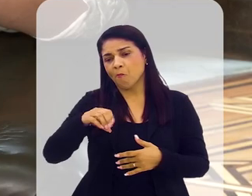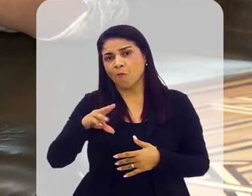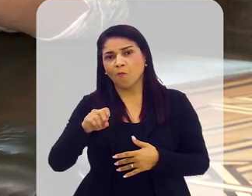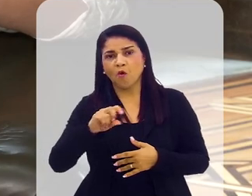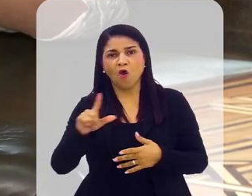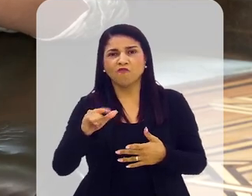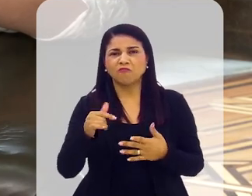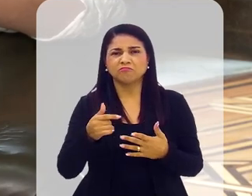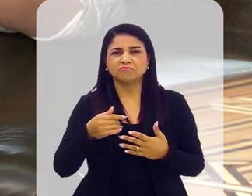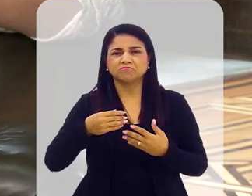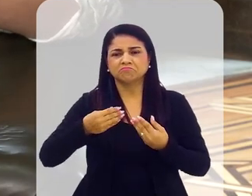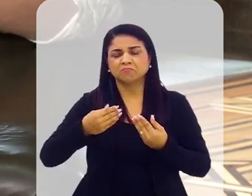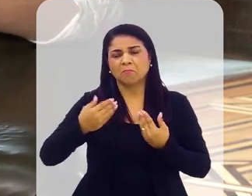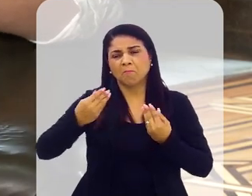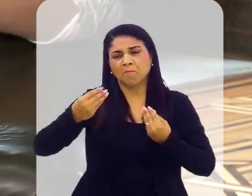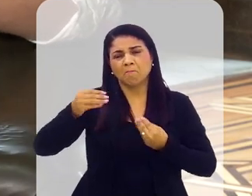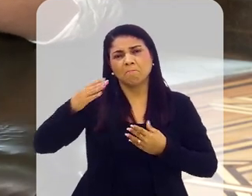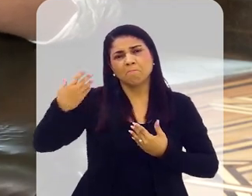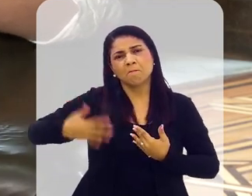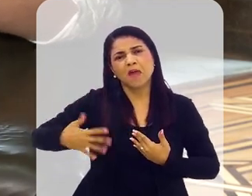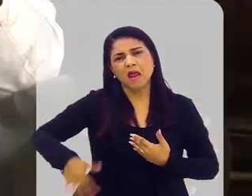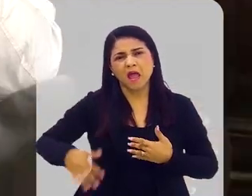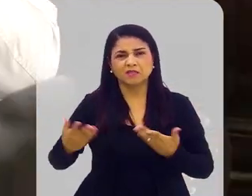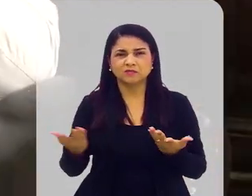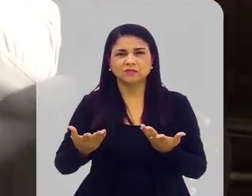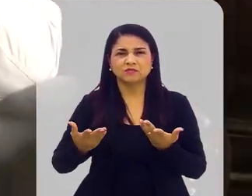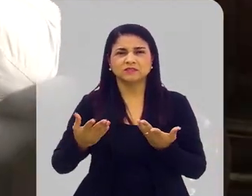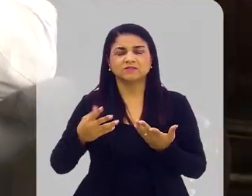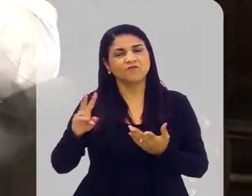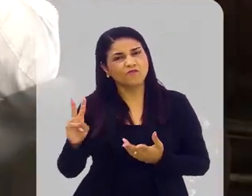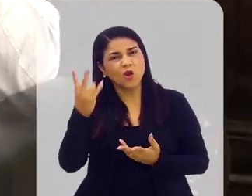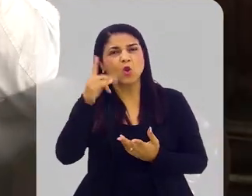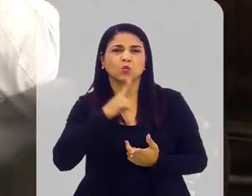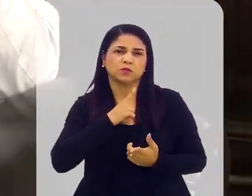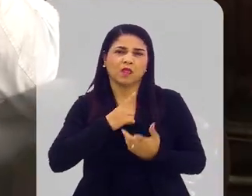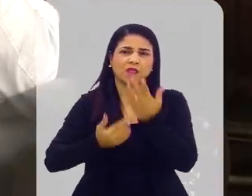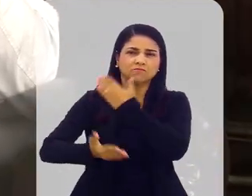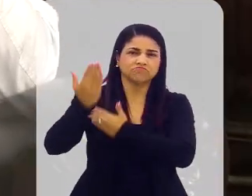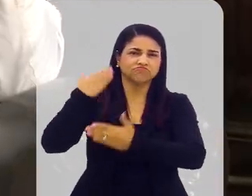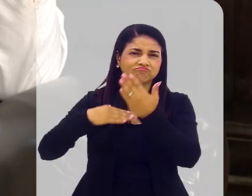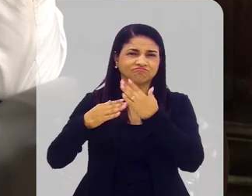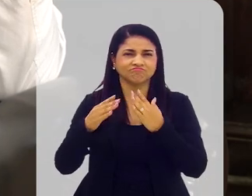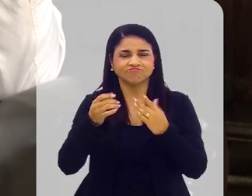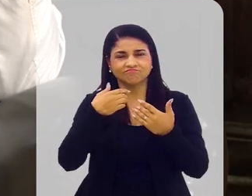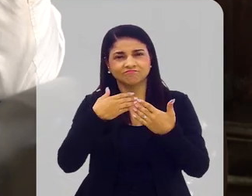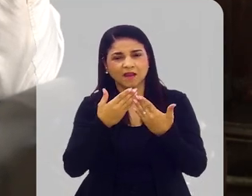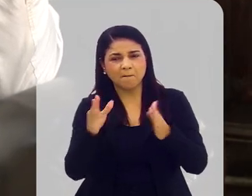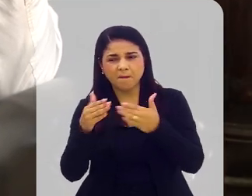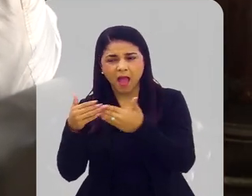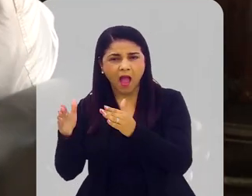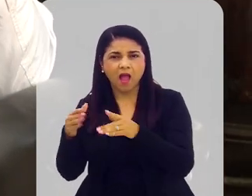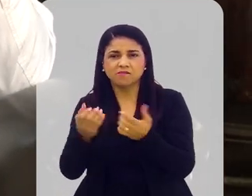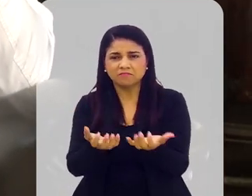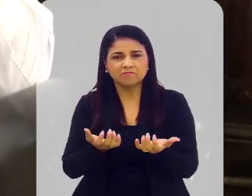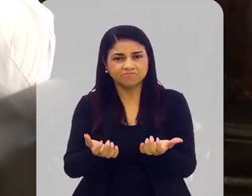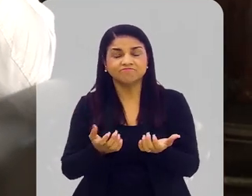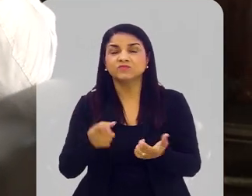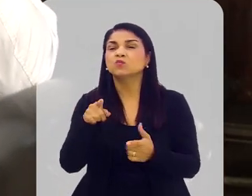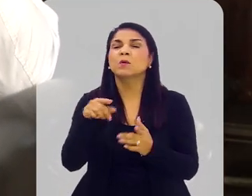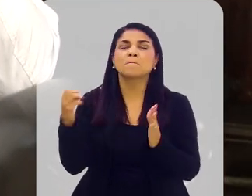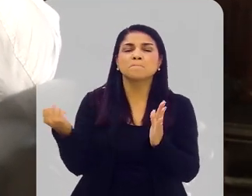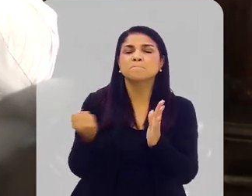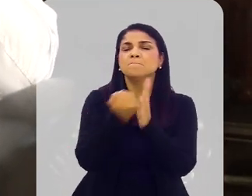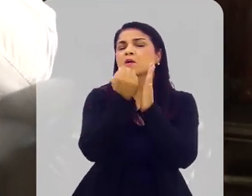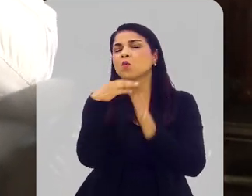passaram a dar valor. Passaram a dar valor aos móveis mais antigos. Né? Marcelo, música que marcou sua vida no início da sua carreira.